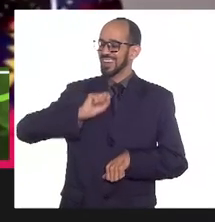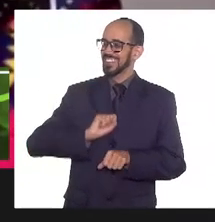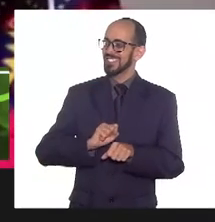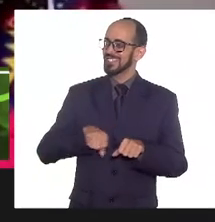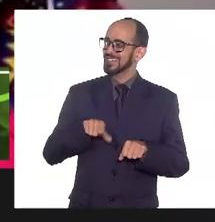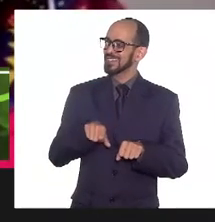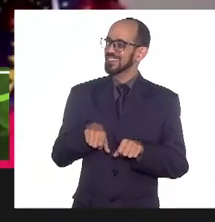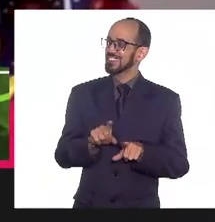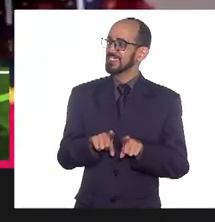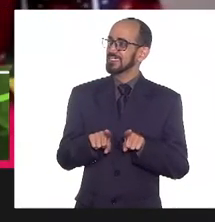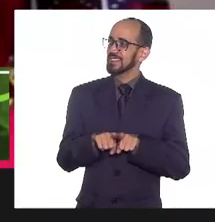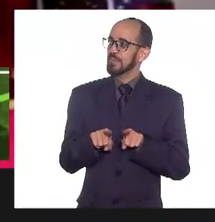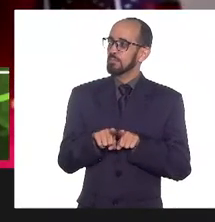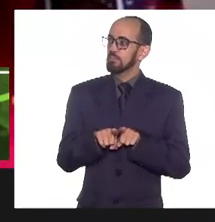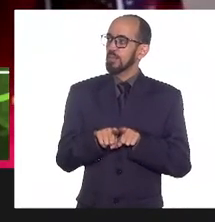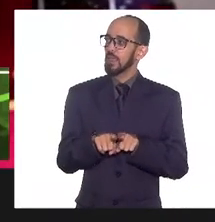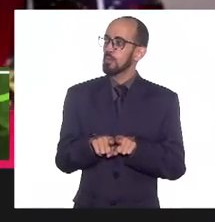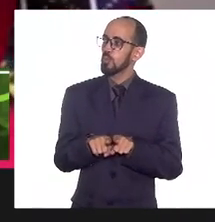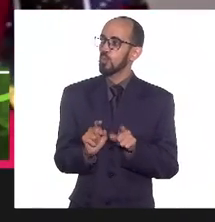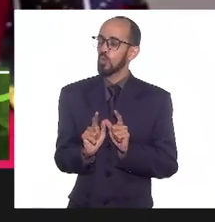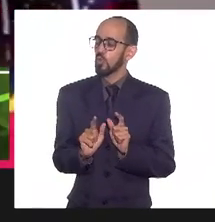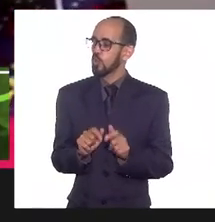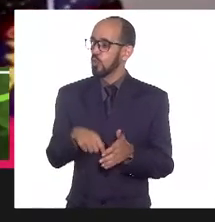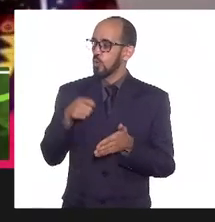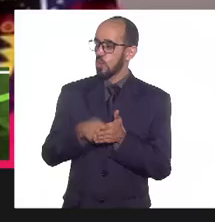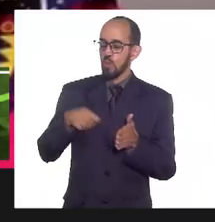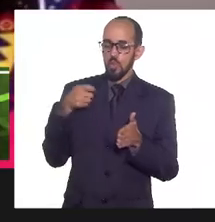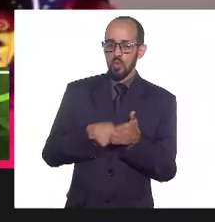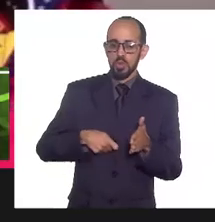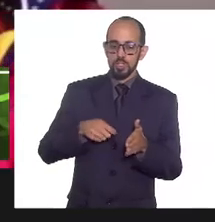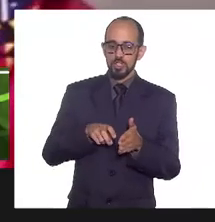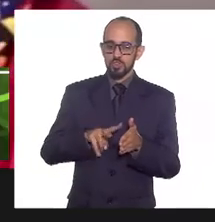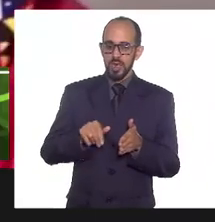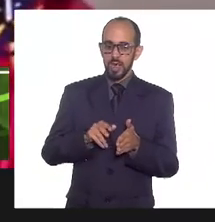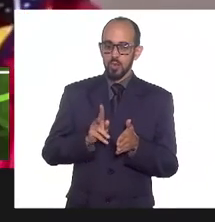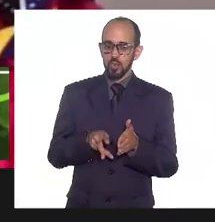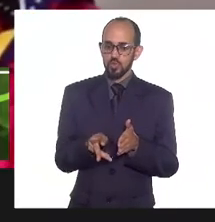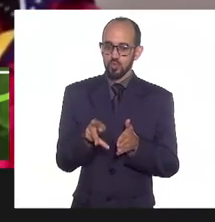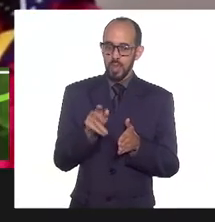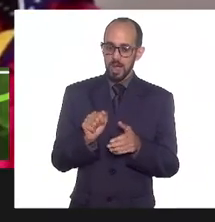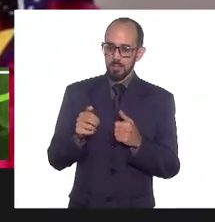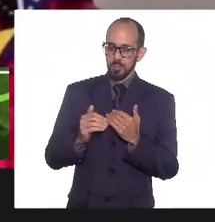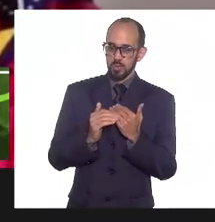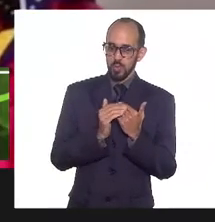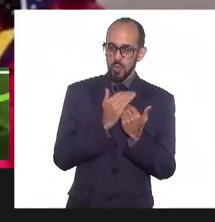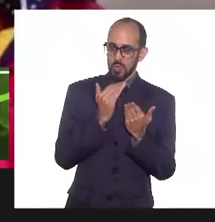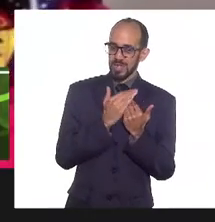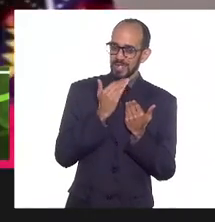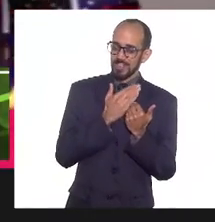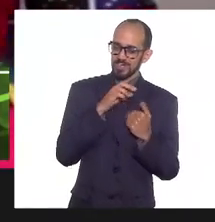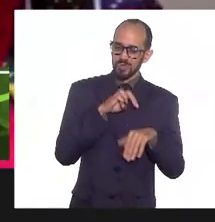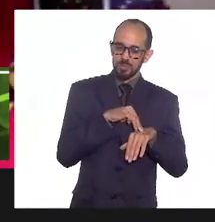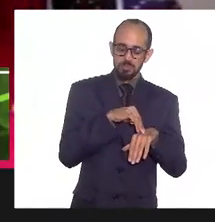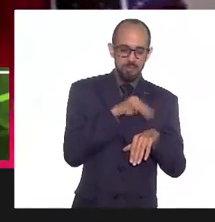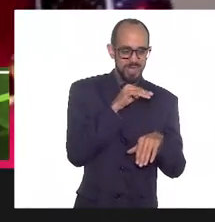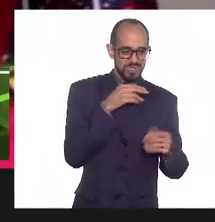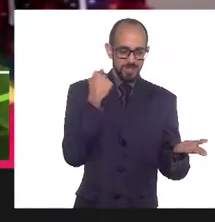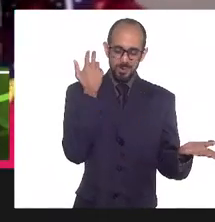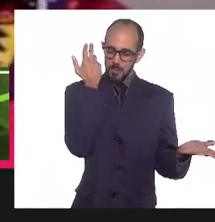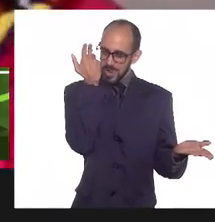lutas vou seguir aqui então a condução dos trabalhos sobre a orientação do meu querido mestre Eleomar